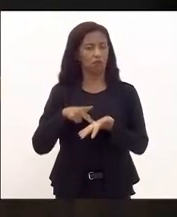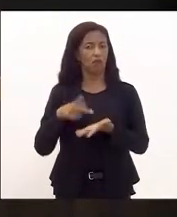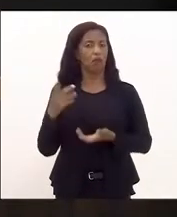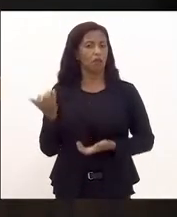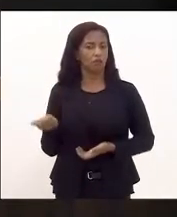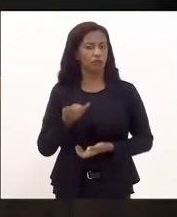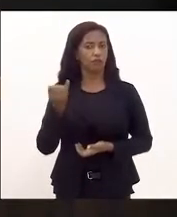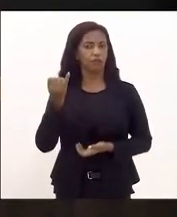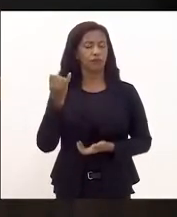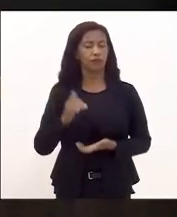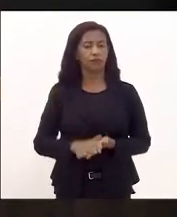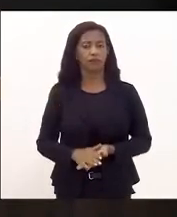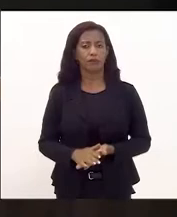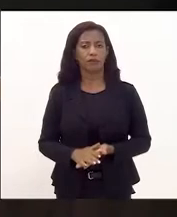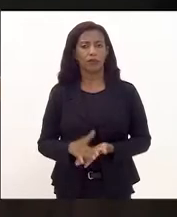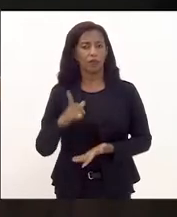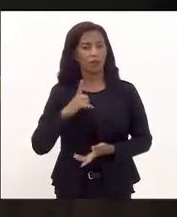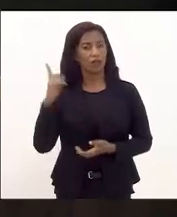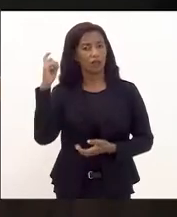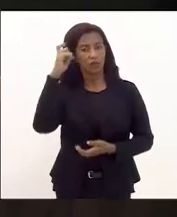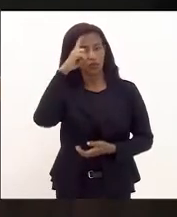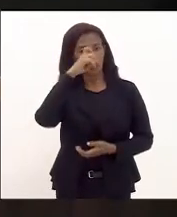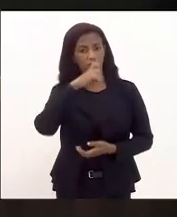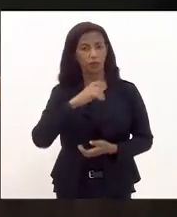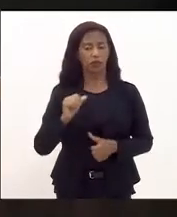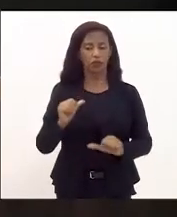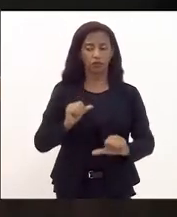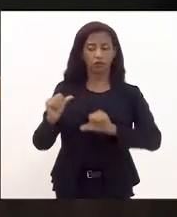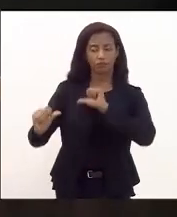primordial. Há uma dificuldade nessa